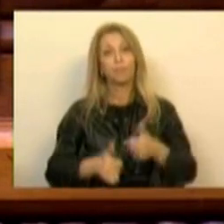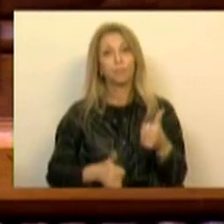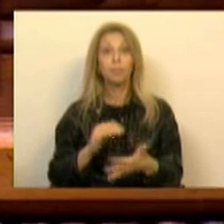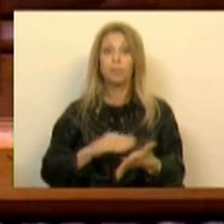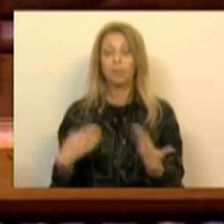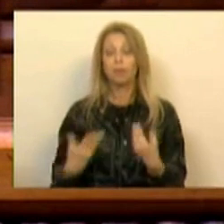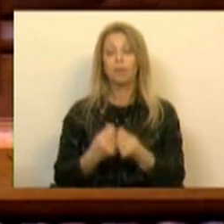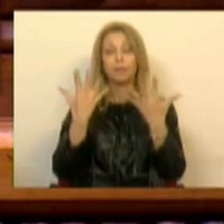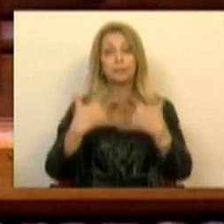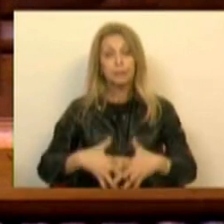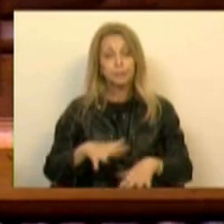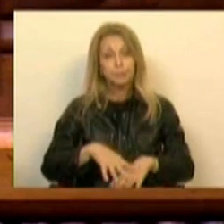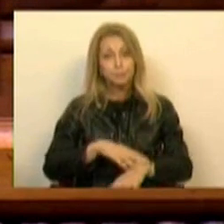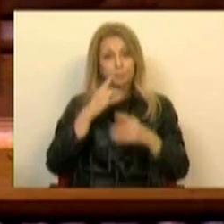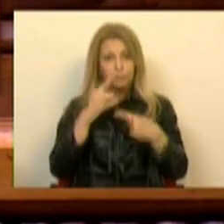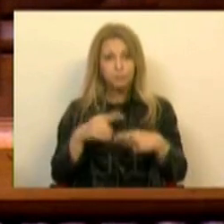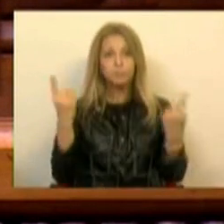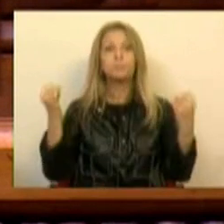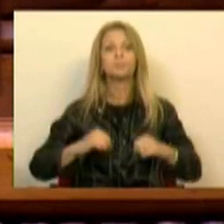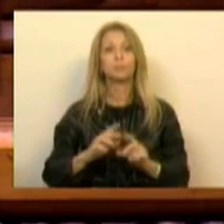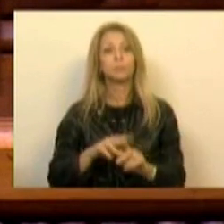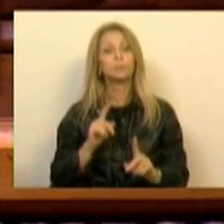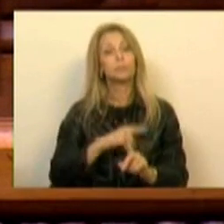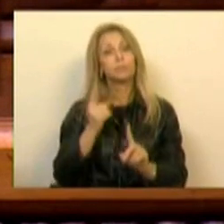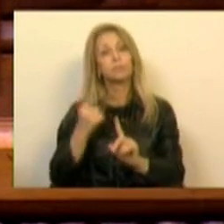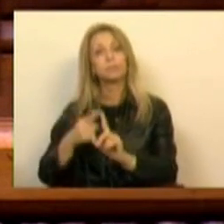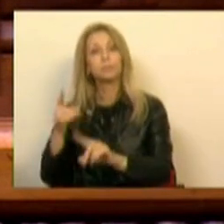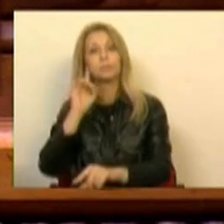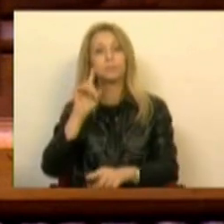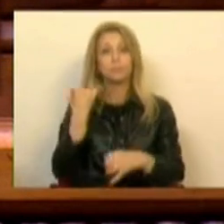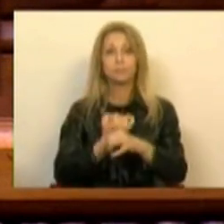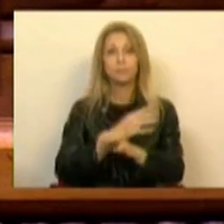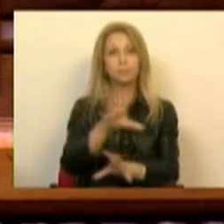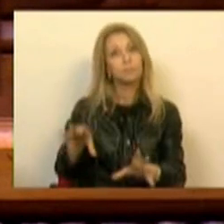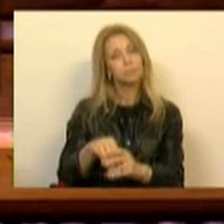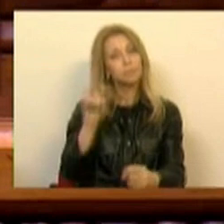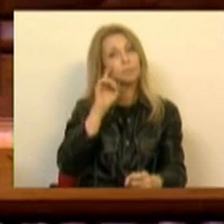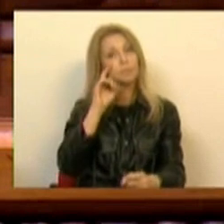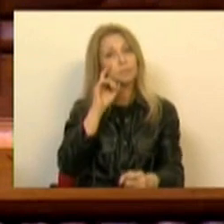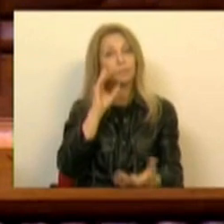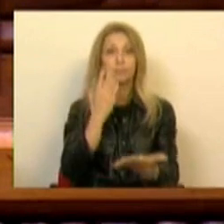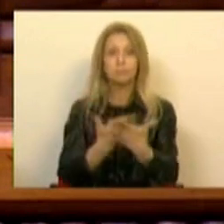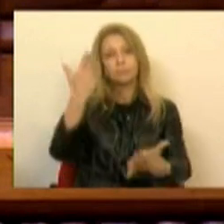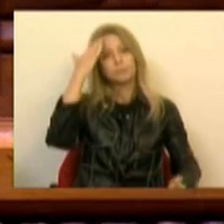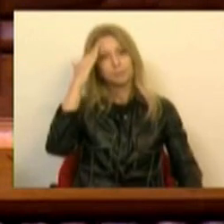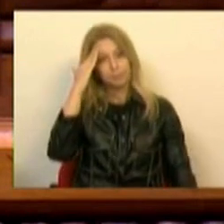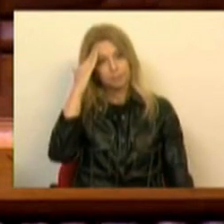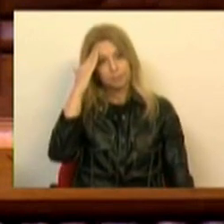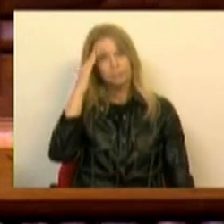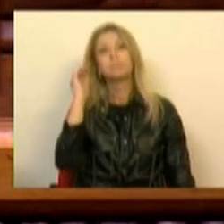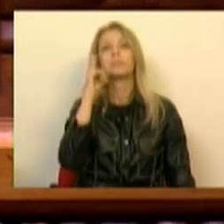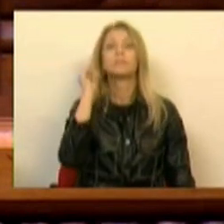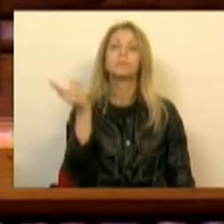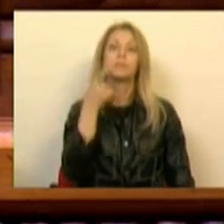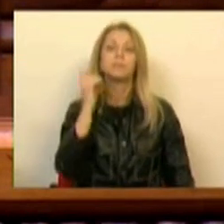com os sindicatos da Administração Pública o acordo plurianual de valorização dos seus trabalhadores, garantindo previsibilidade e a revisão